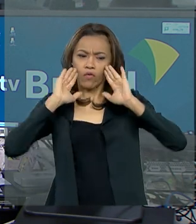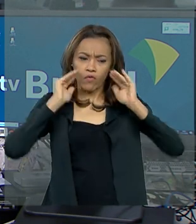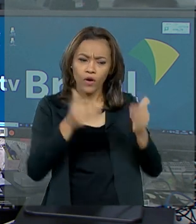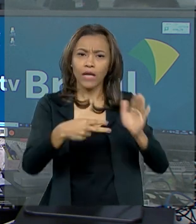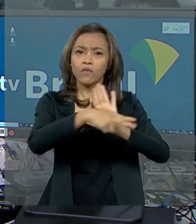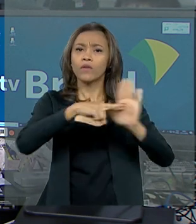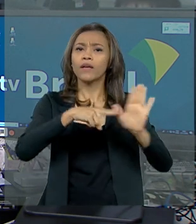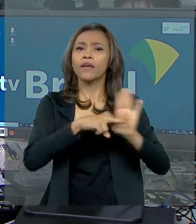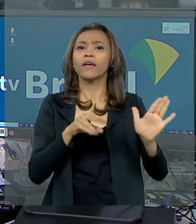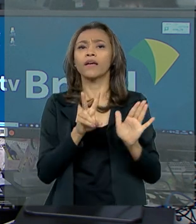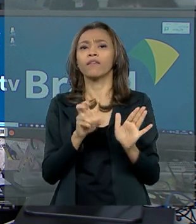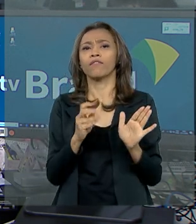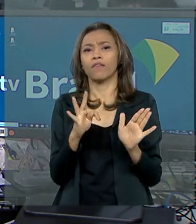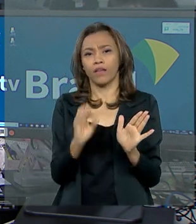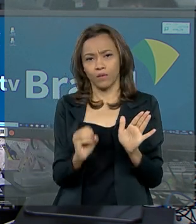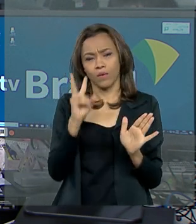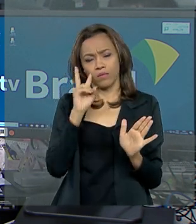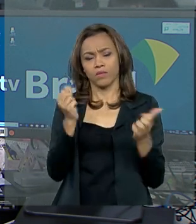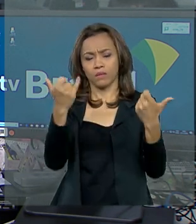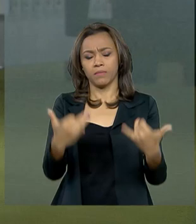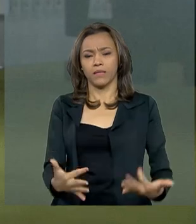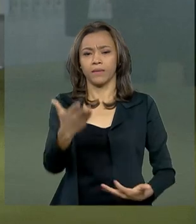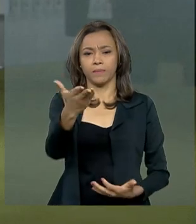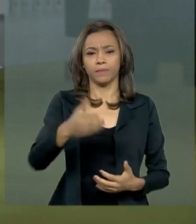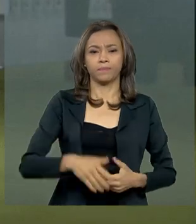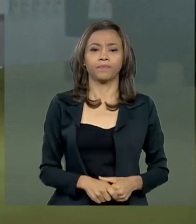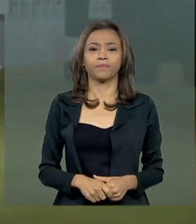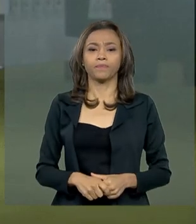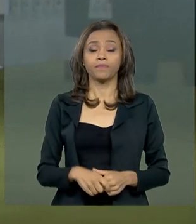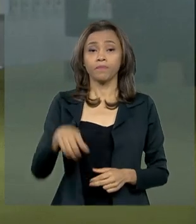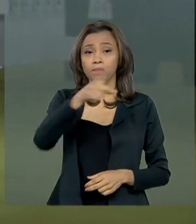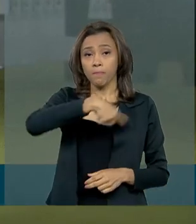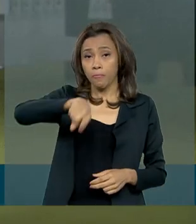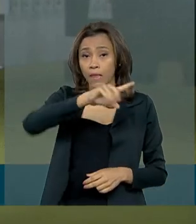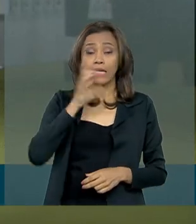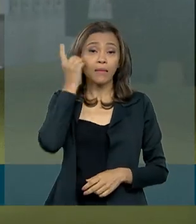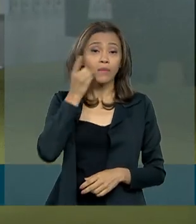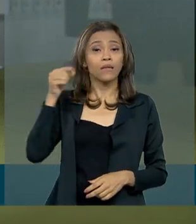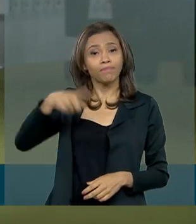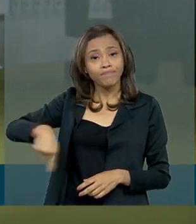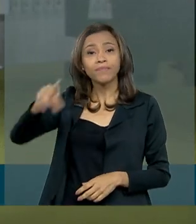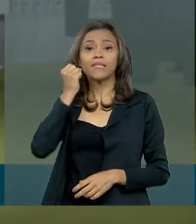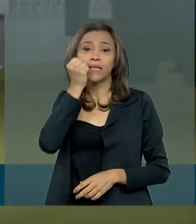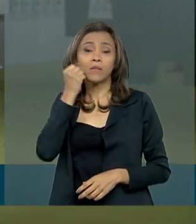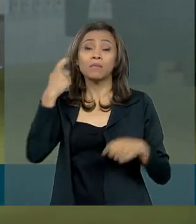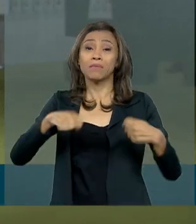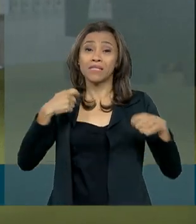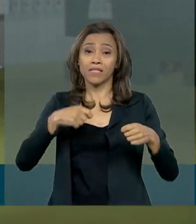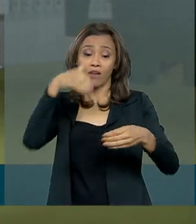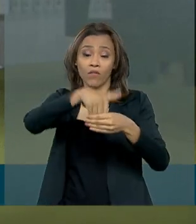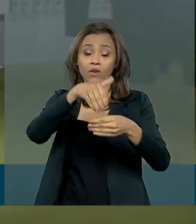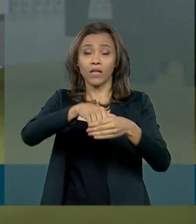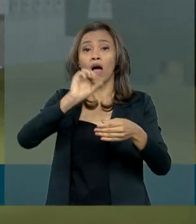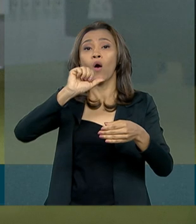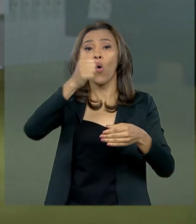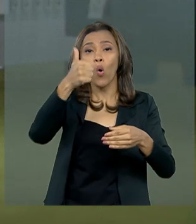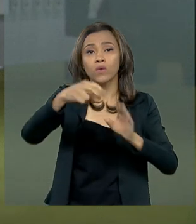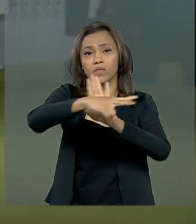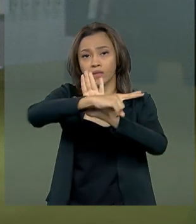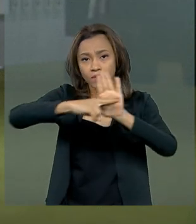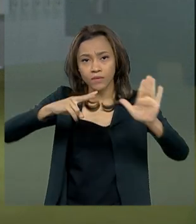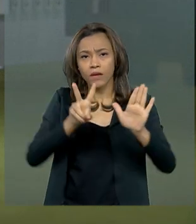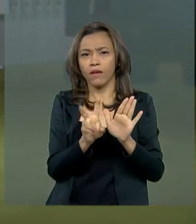quem tem os detalhes é mariana jungmann deputados e senadores precisam votar 11 vetos presidenciais alguns deles